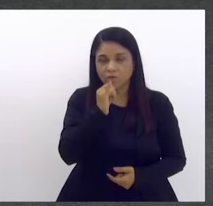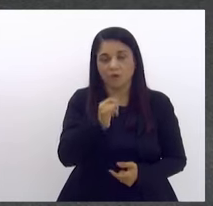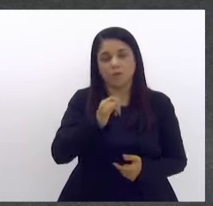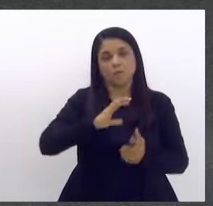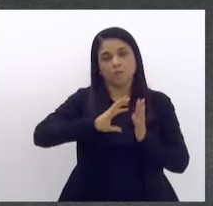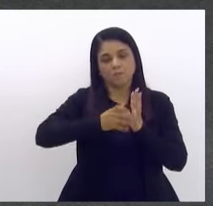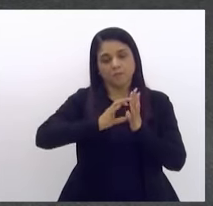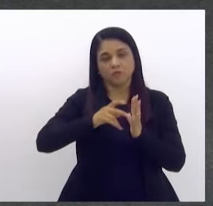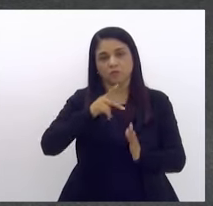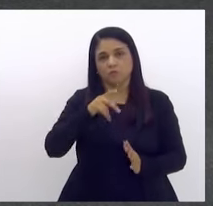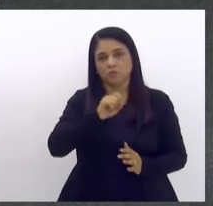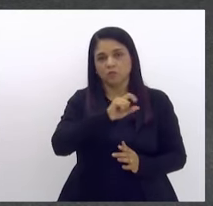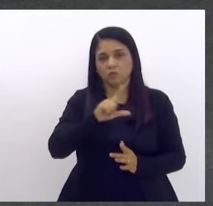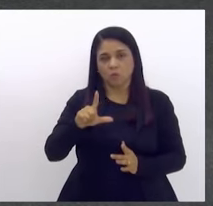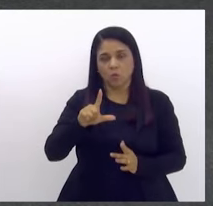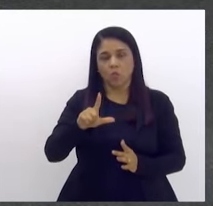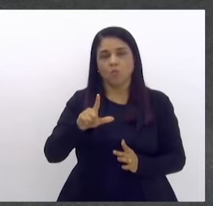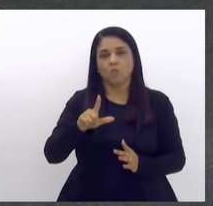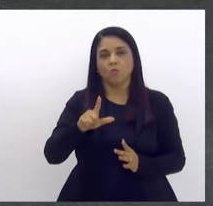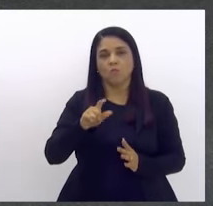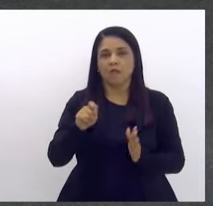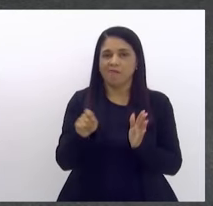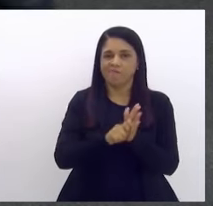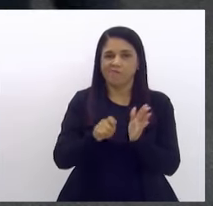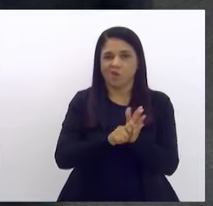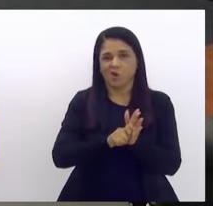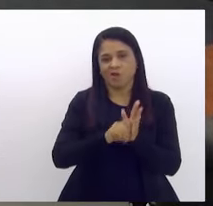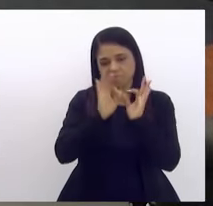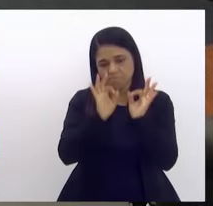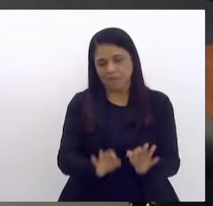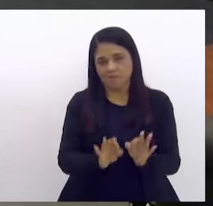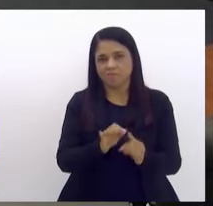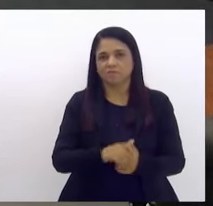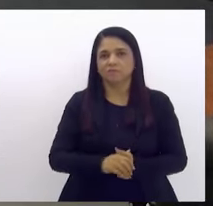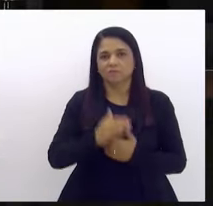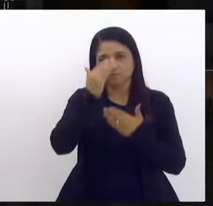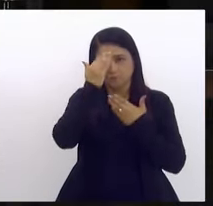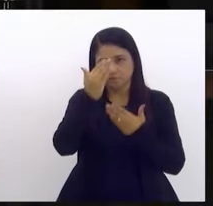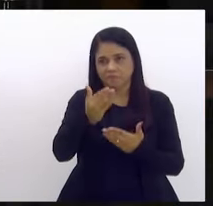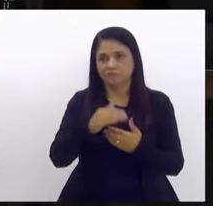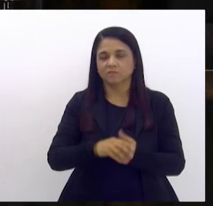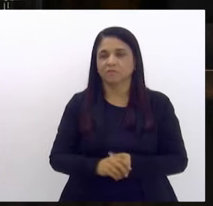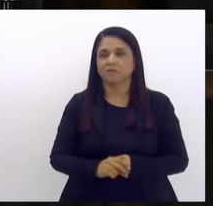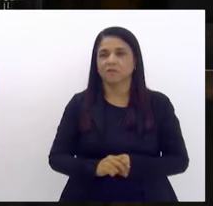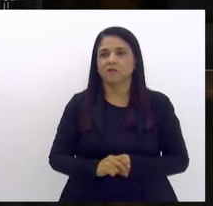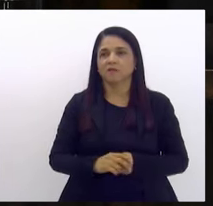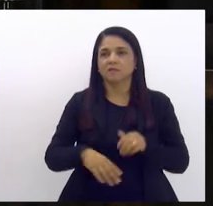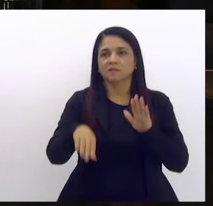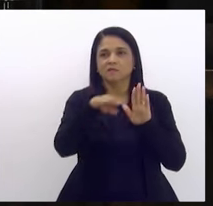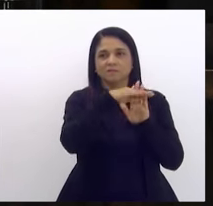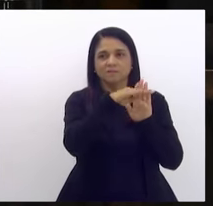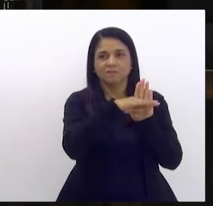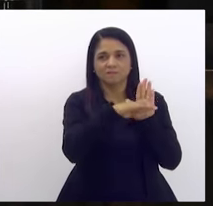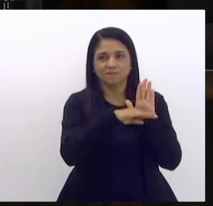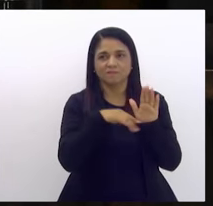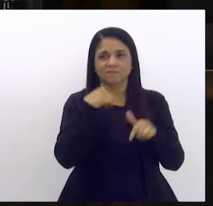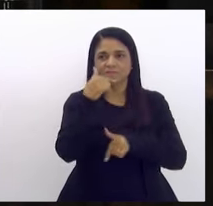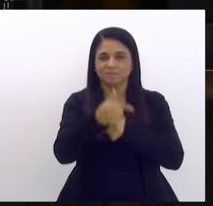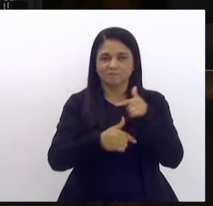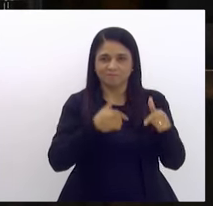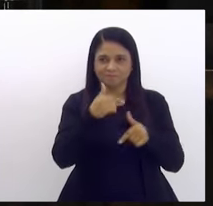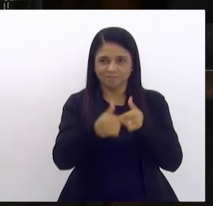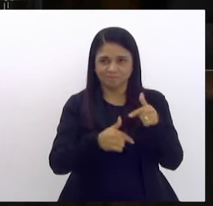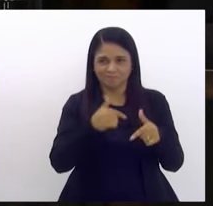PSOL é a bancada da droga. Obrigado, presidente. Seguindo aqui a pauta dos